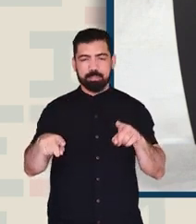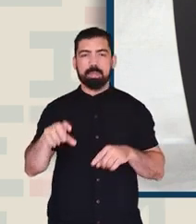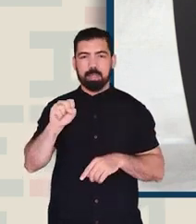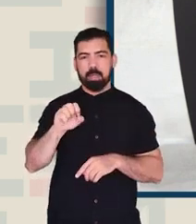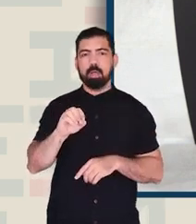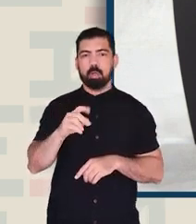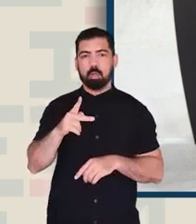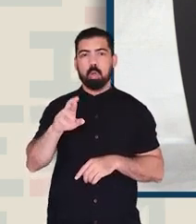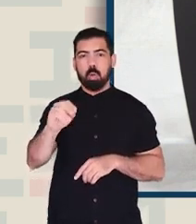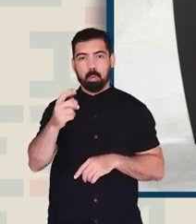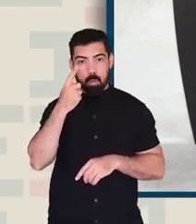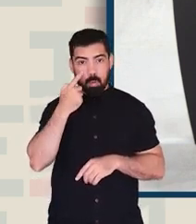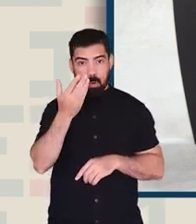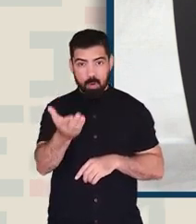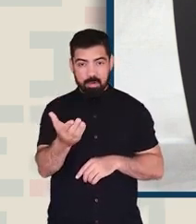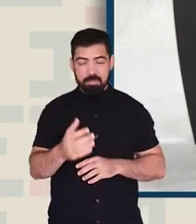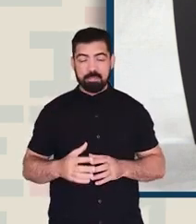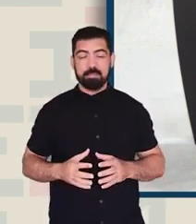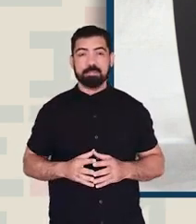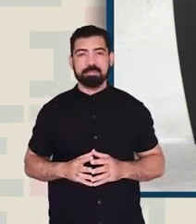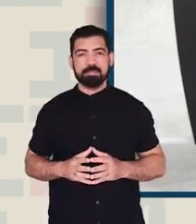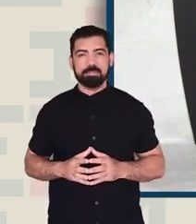sopro.